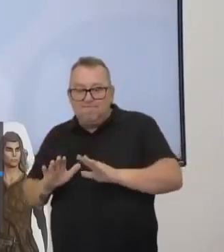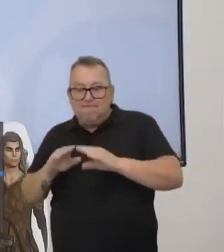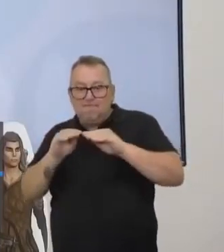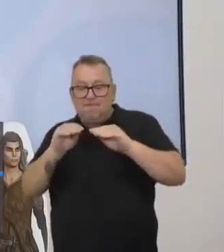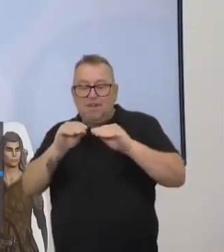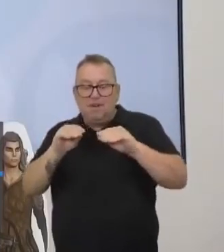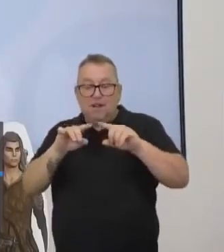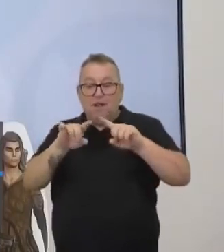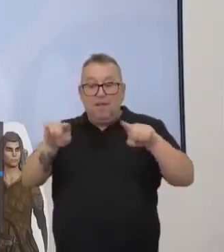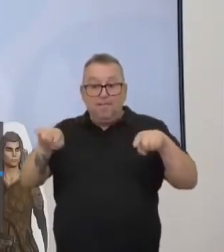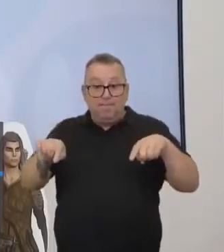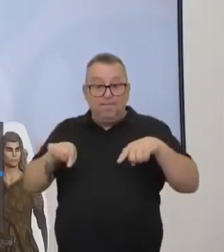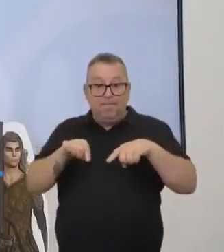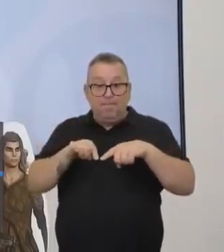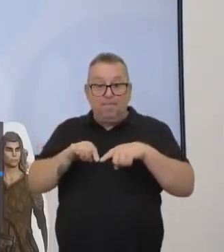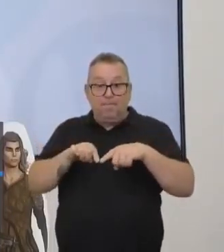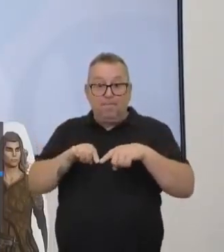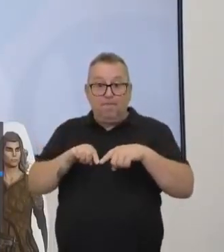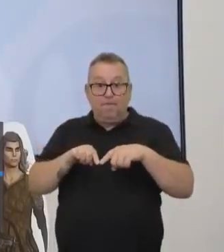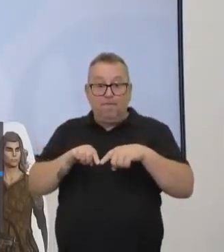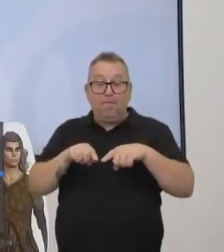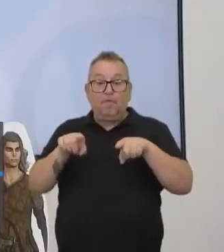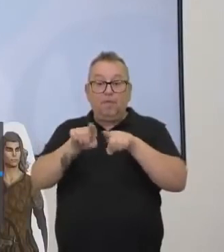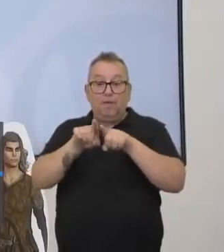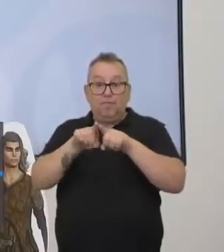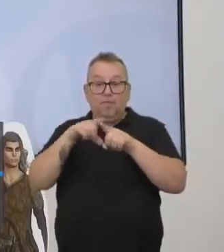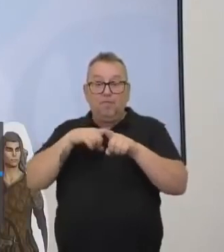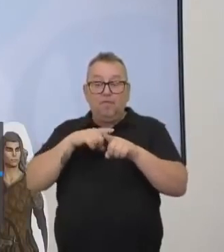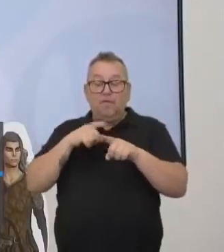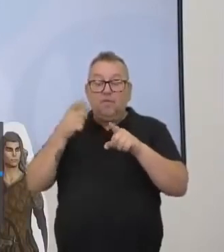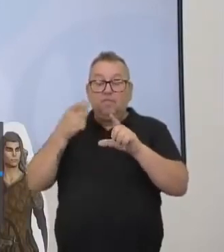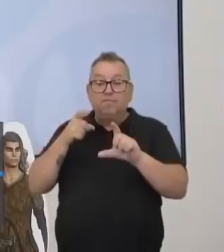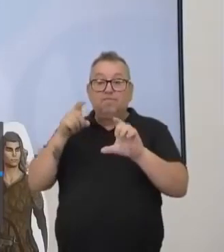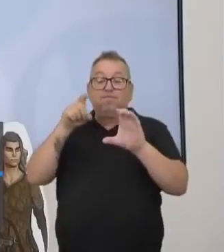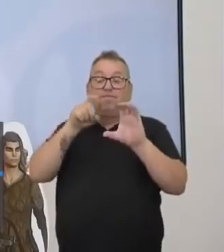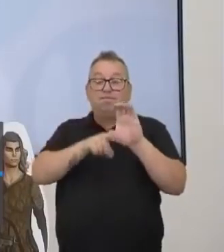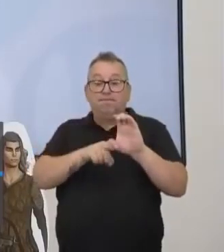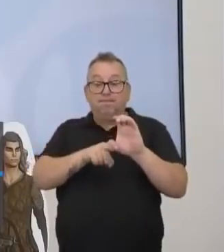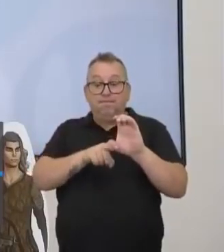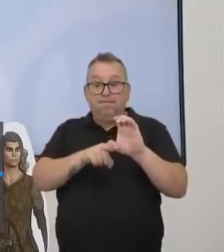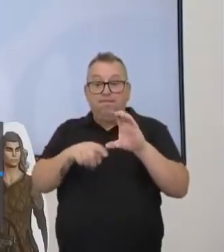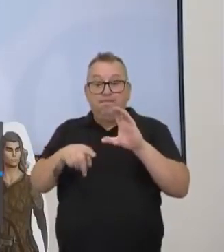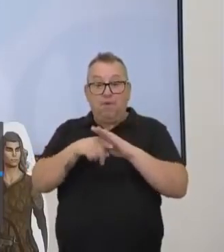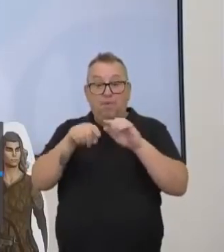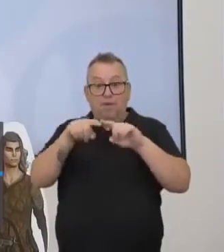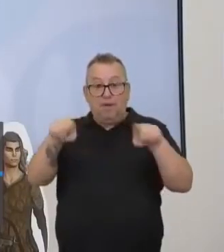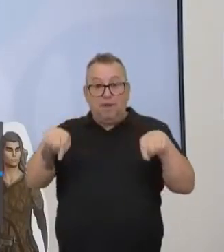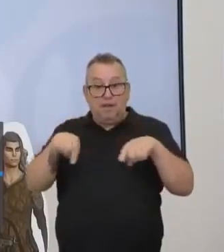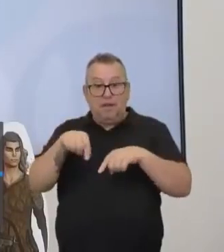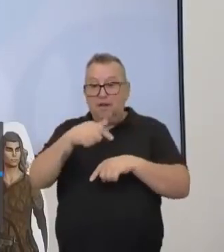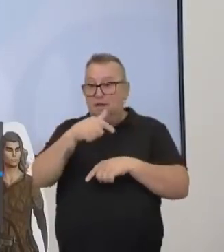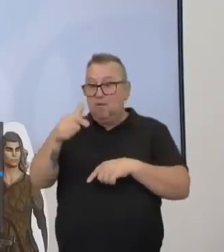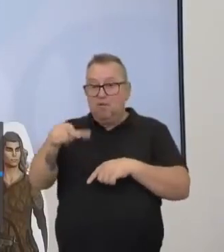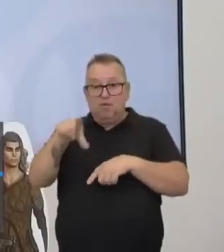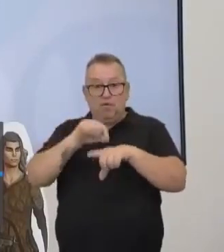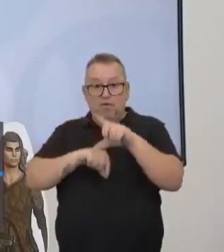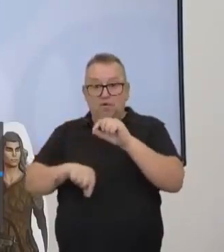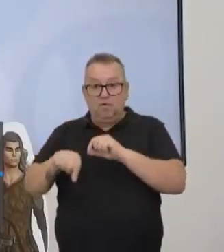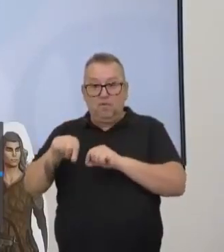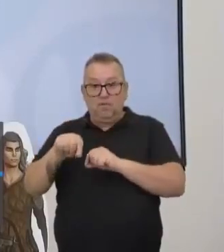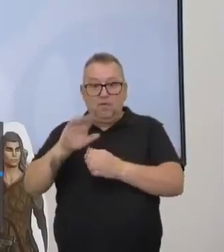eles cultivarem. Pagavam tributos, ficavam dependentes das terras dos senhores. Não tinha outras